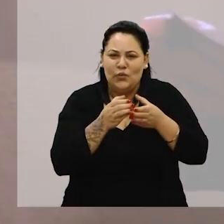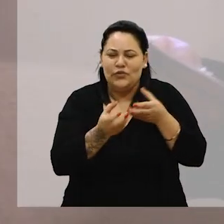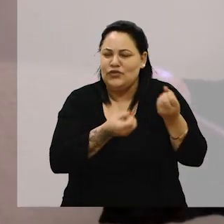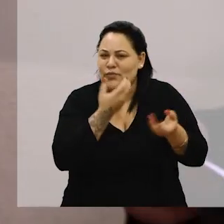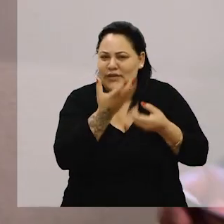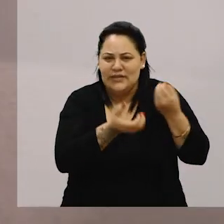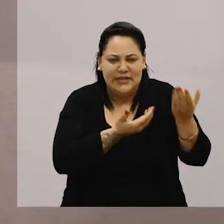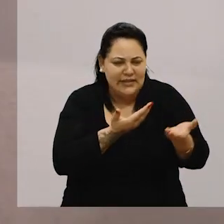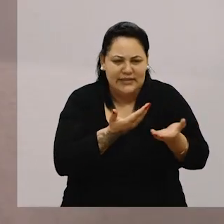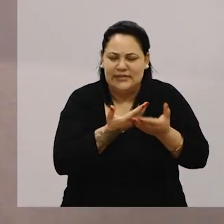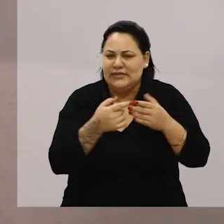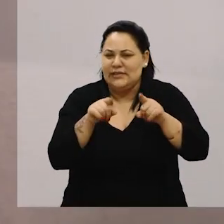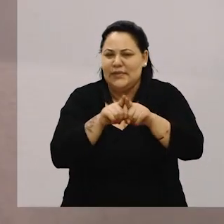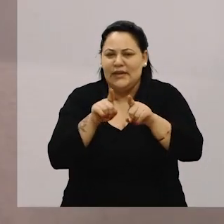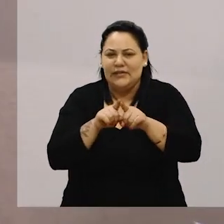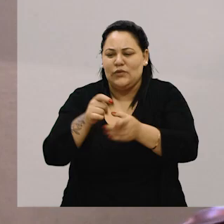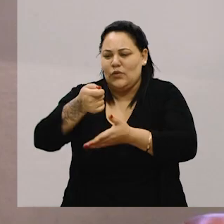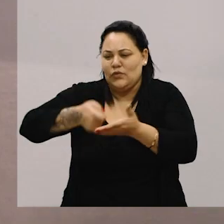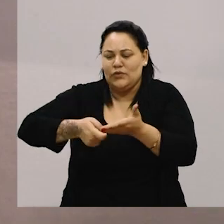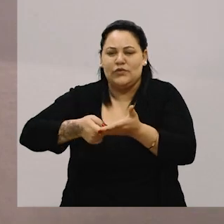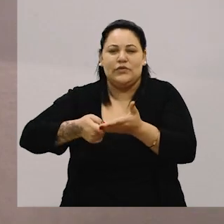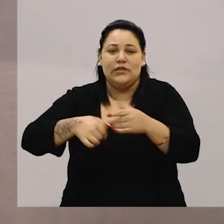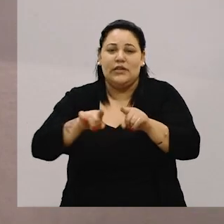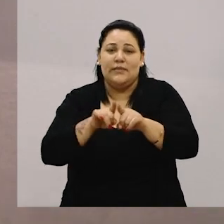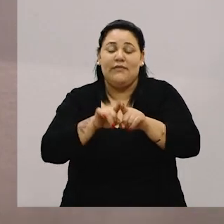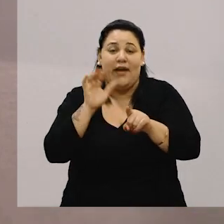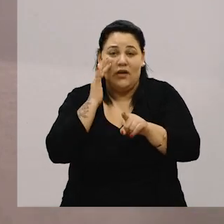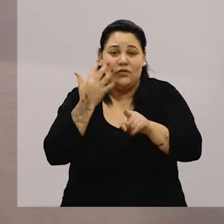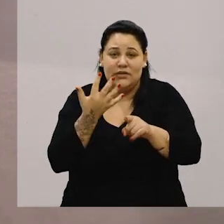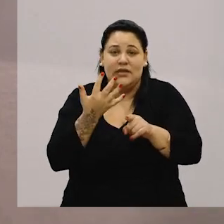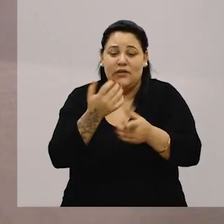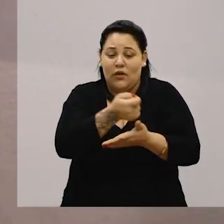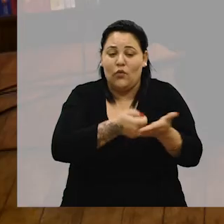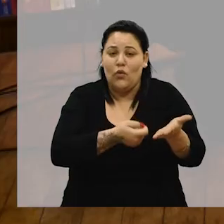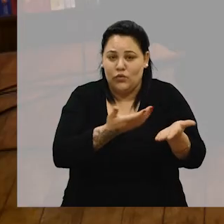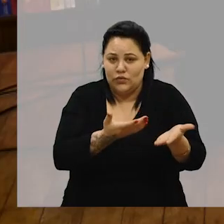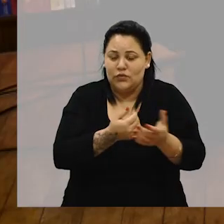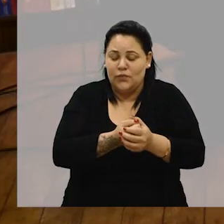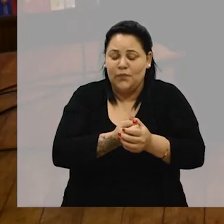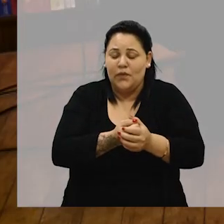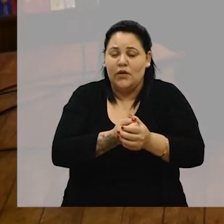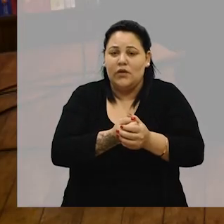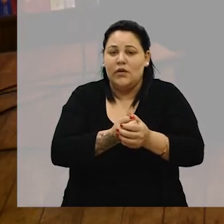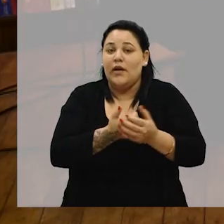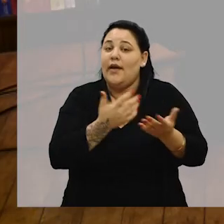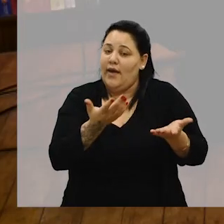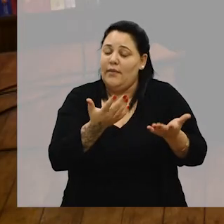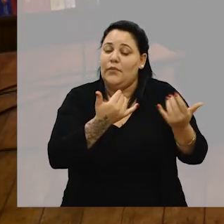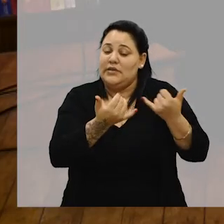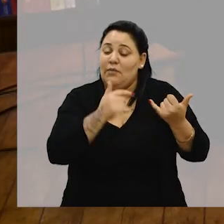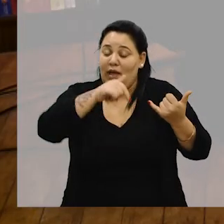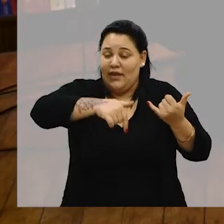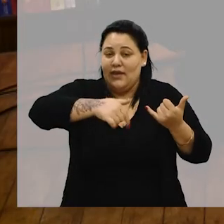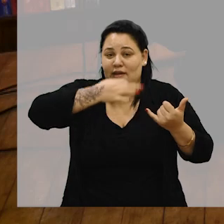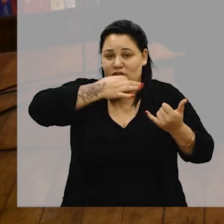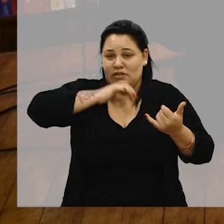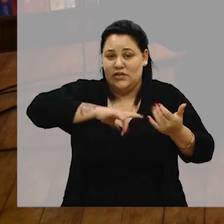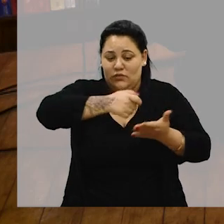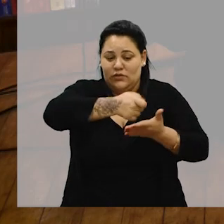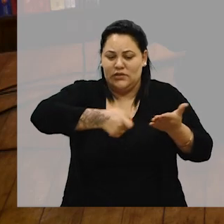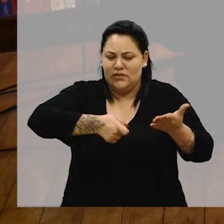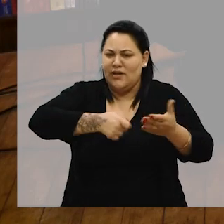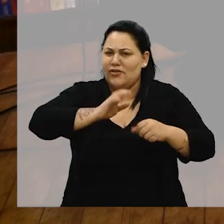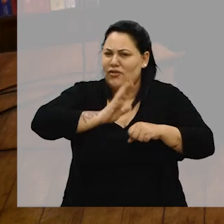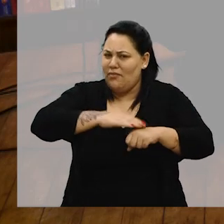volta e meia vai se testando nos gêneros a partir dos concursos. O concurso que a gente tem aqui em Caxias é certamente um dos